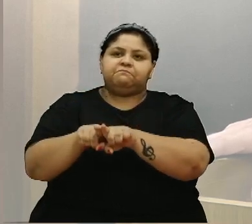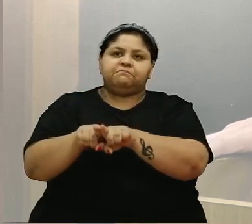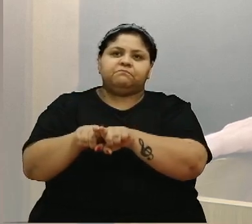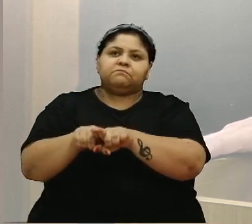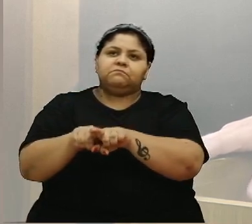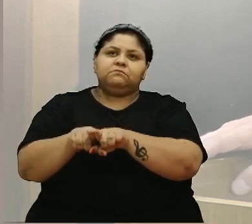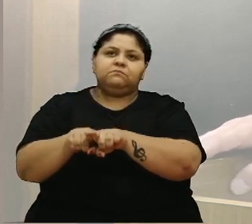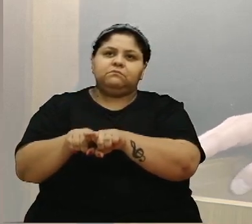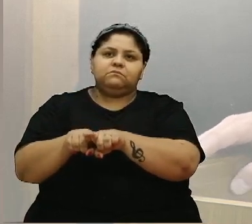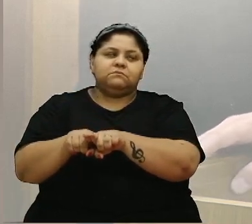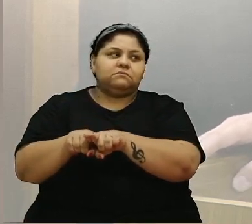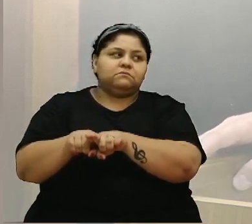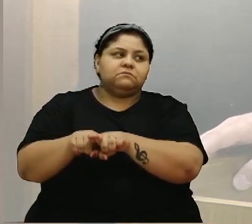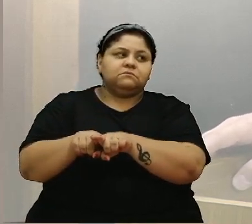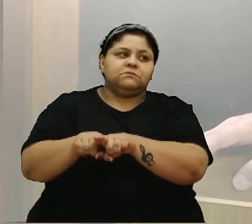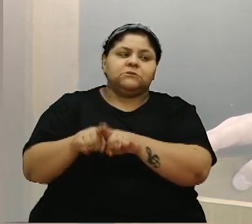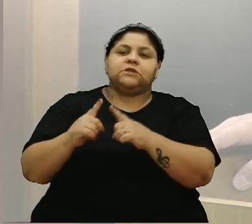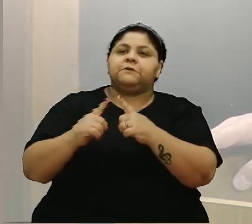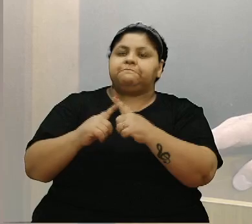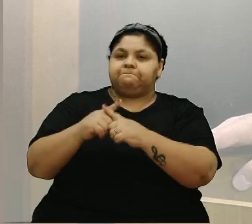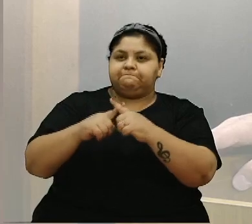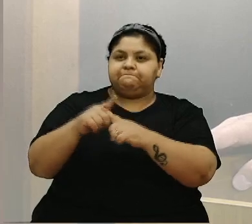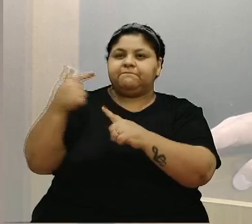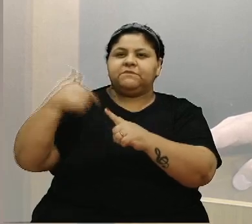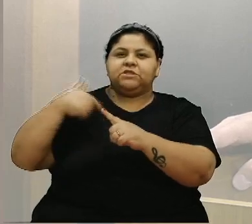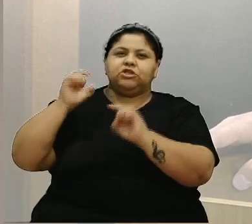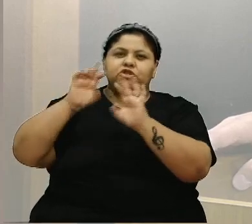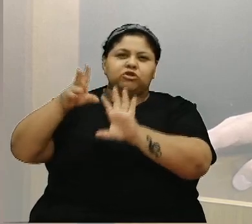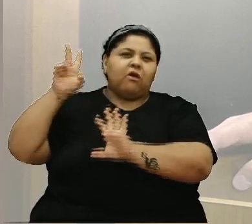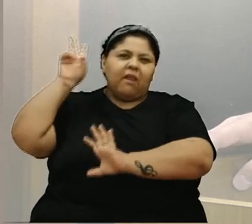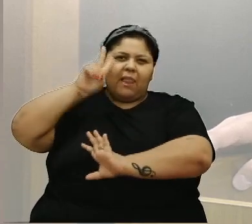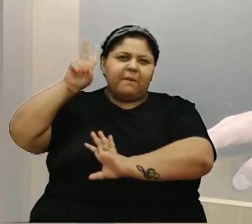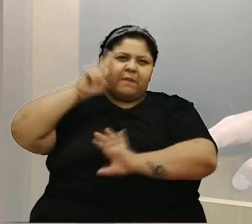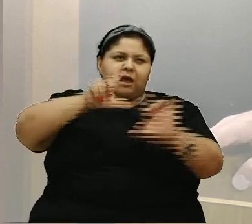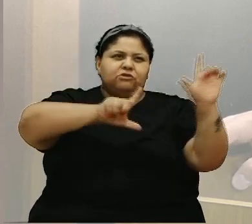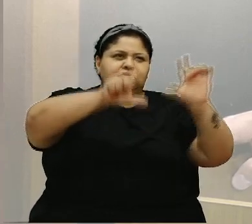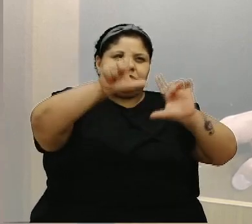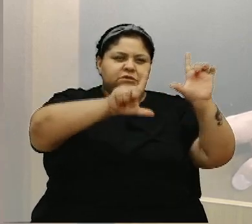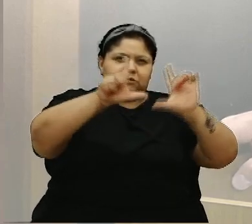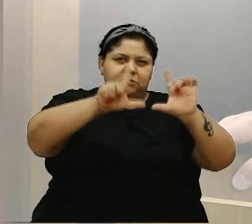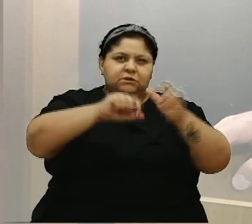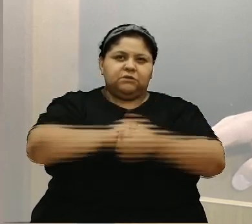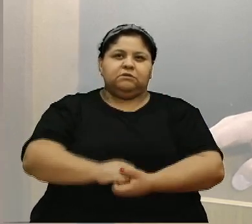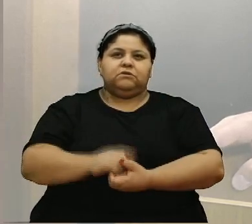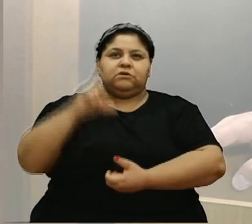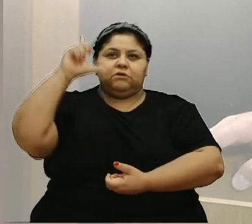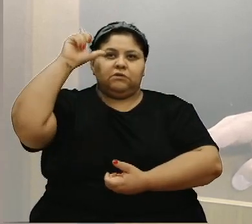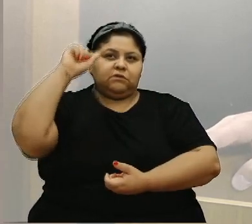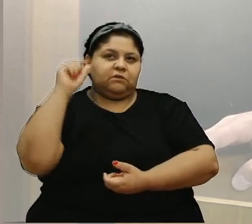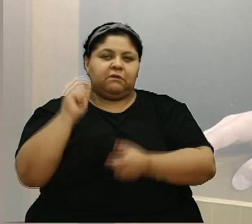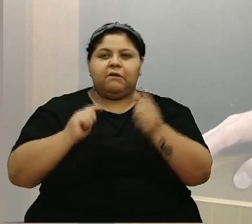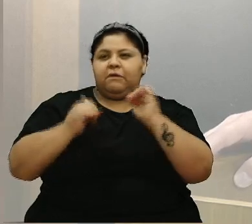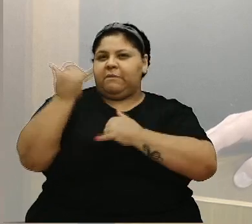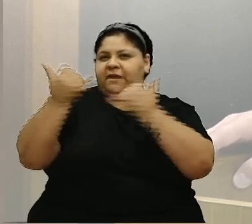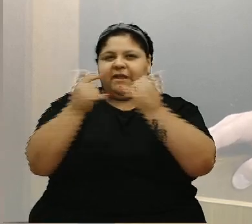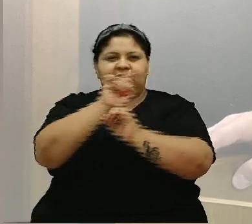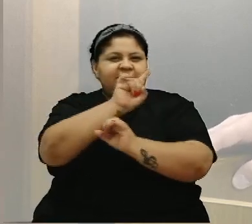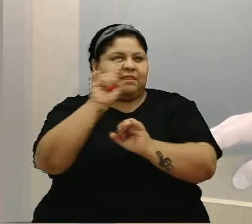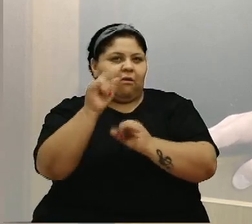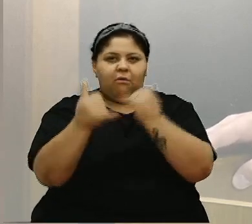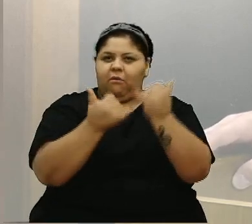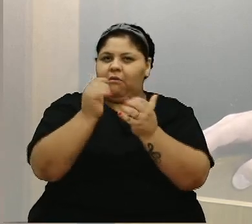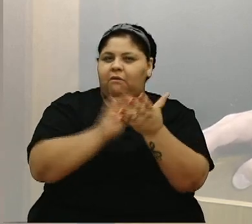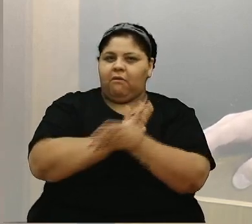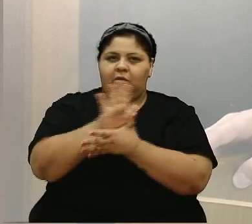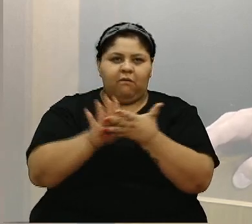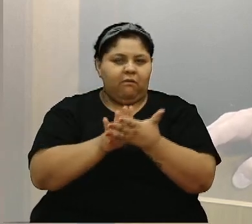Tati, falou na TV, é só puxar os programas. Plantar que o Scalco é uma aventura, o Scalco não é uma aventura para nada,